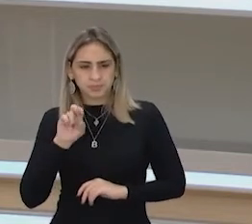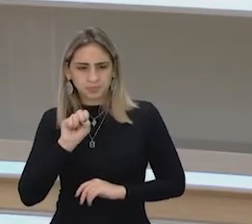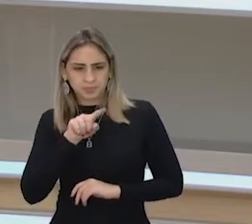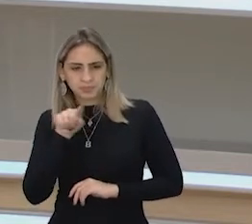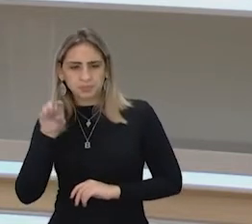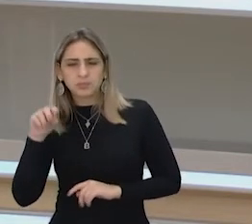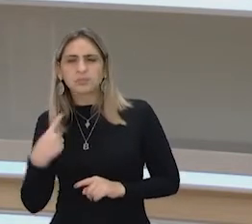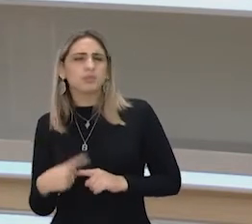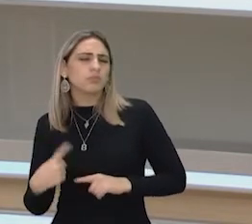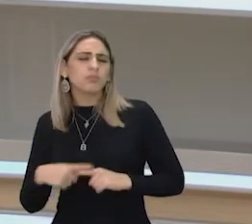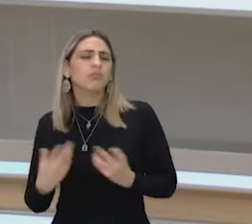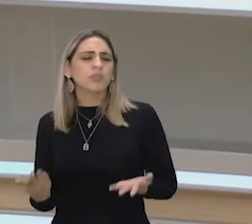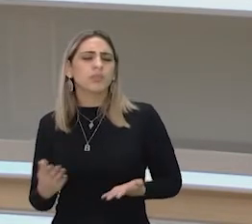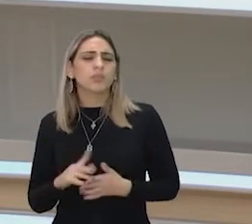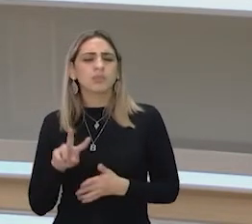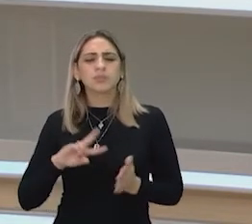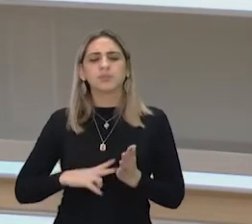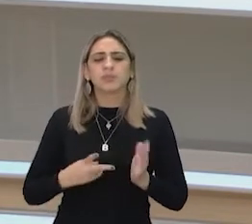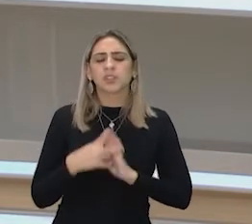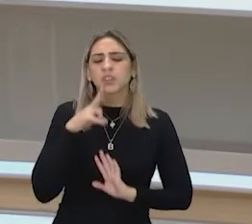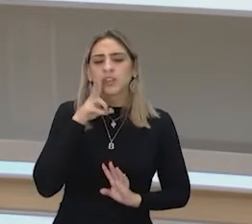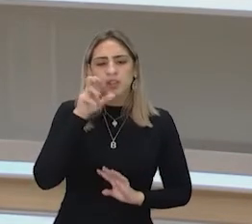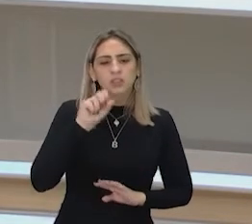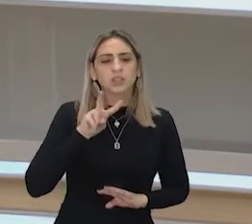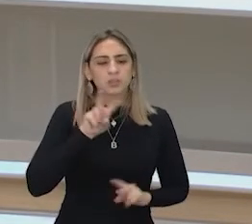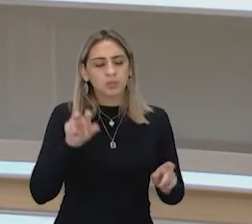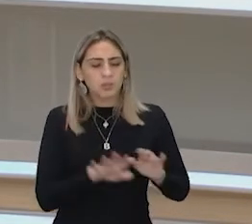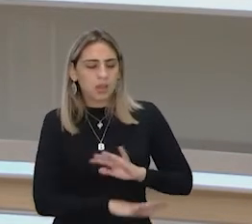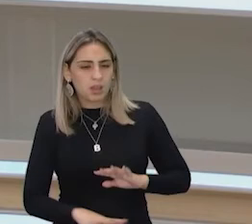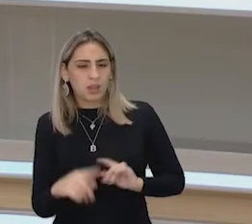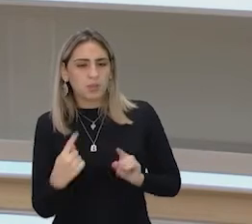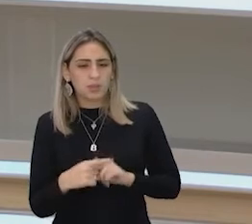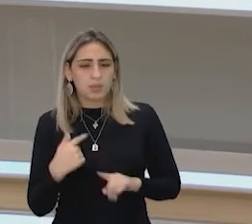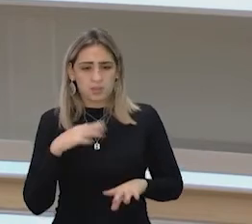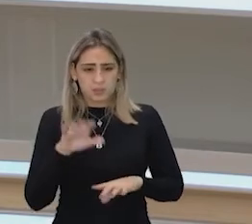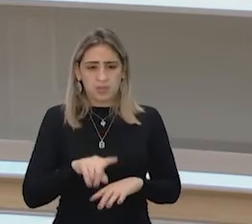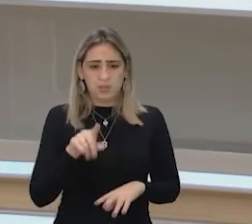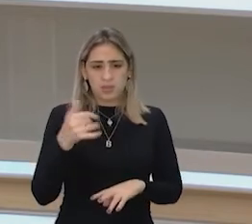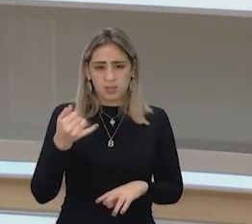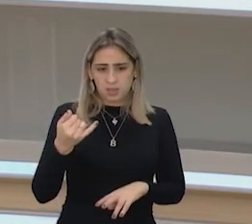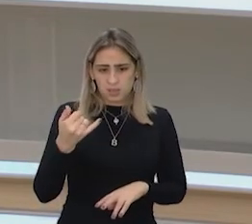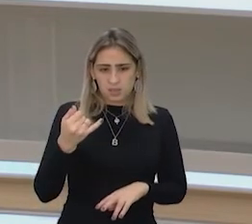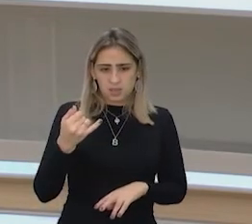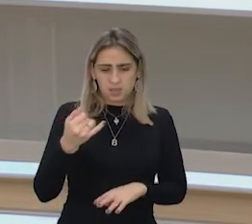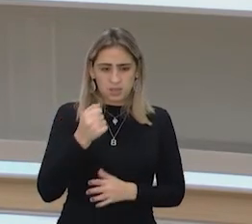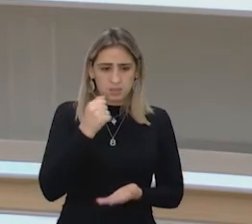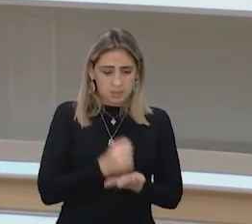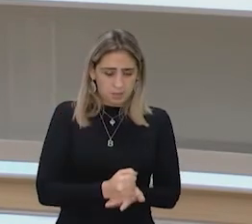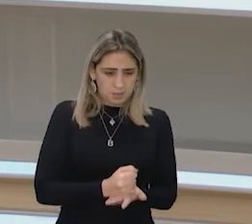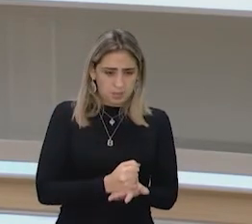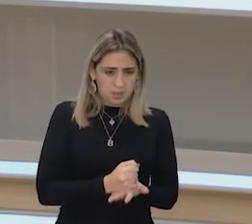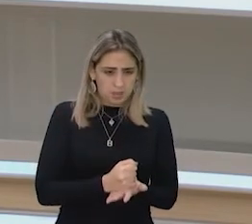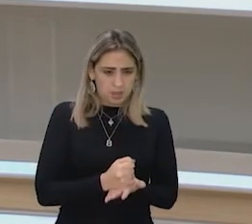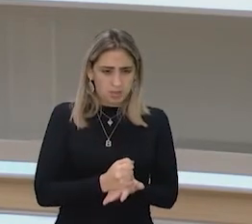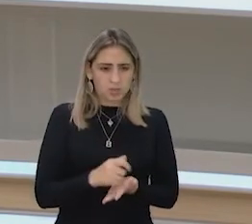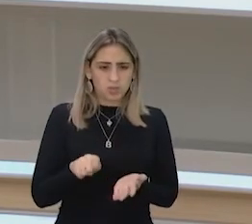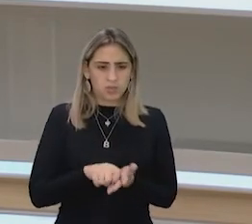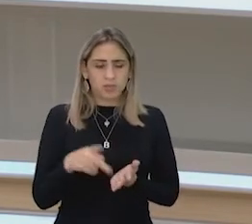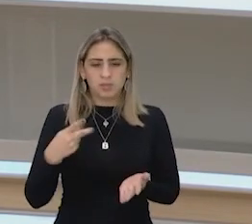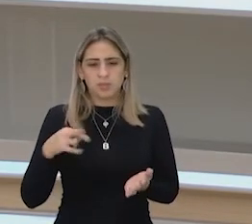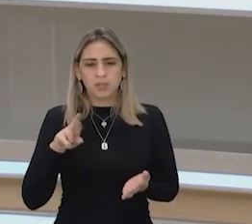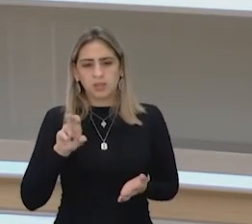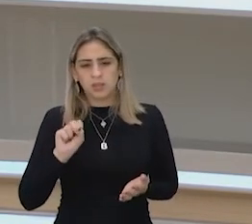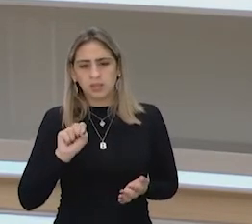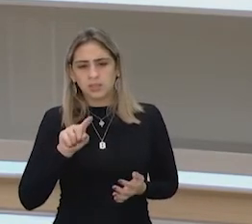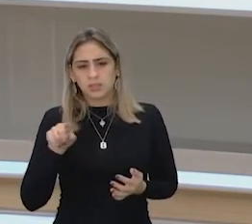essa pressão? Pressão significa força sobre área. Então, quando eu pego essa caneta e aperto na minha mão aqui, eu estou fazendo uma pressão. É